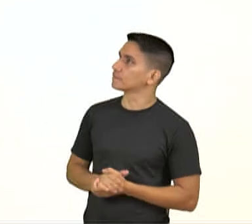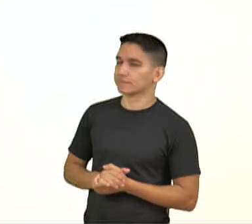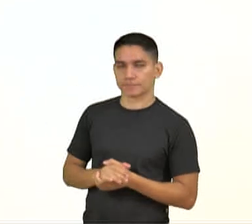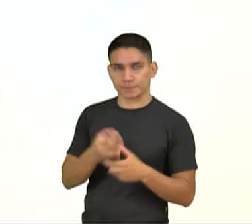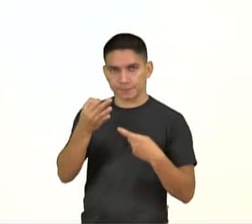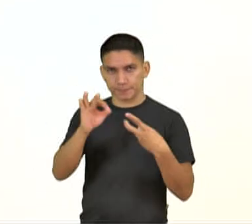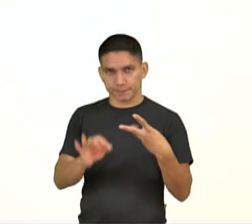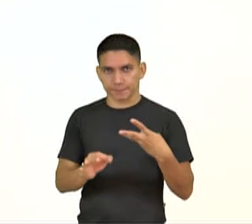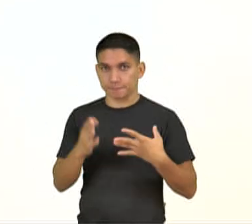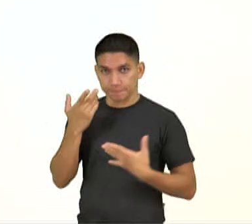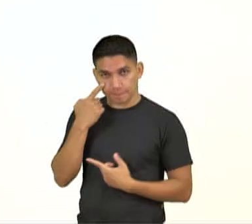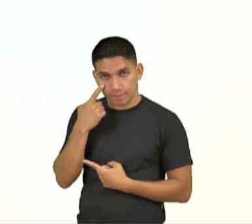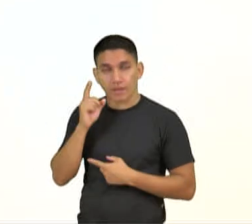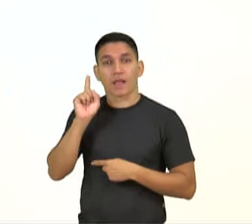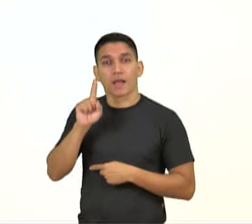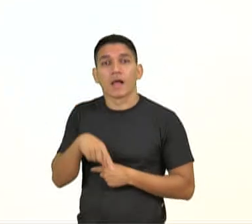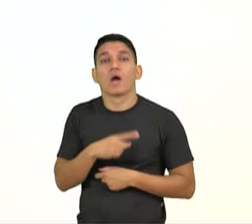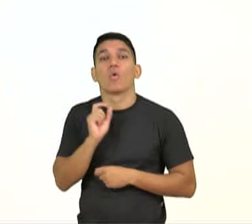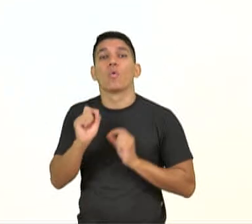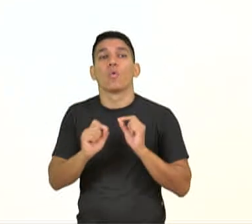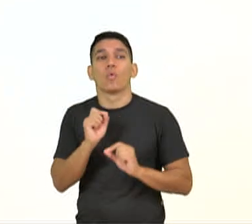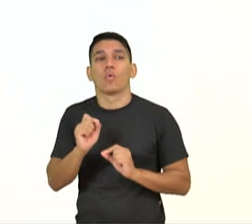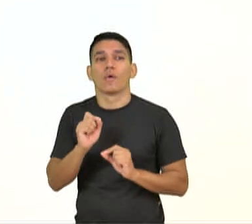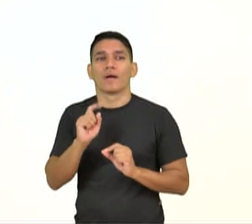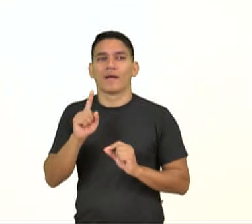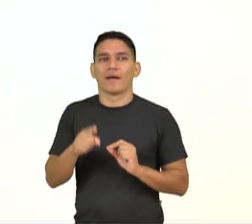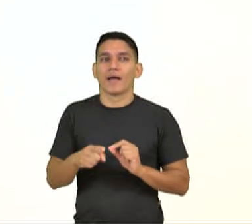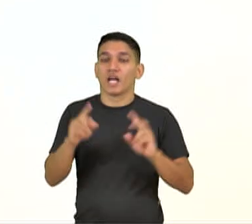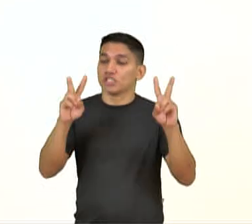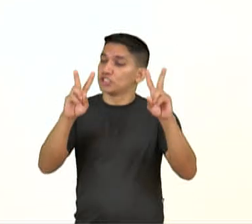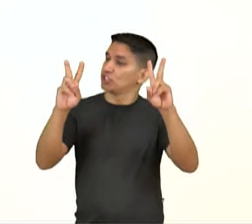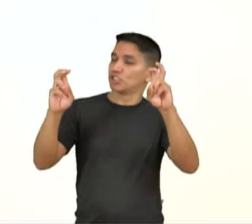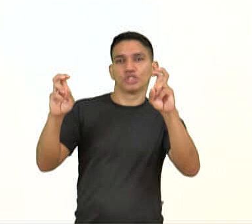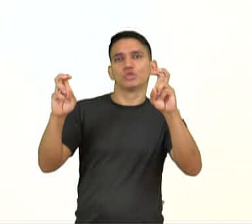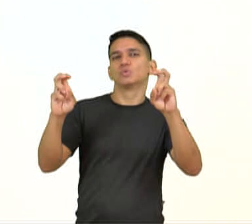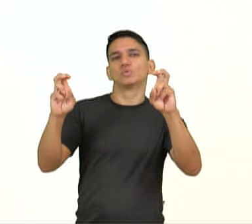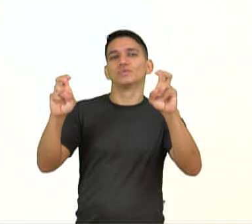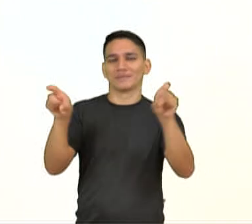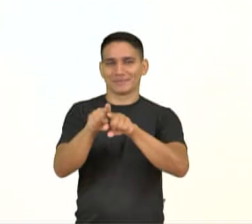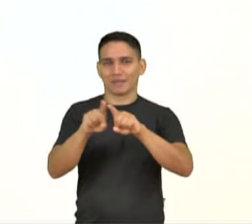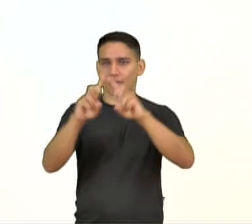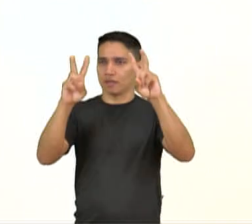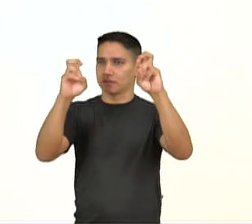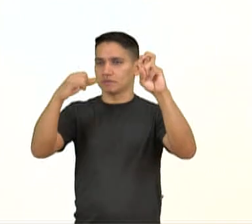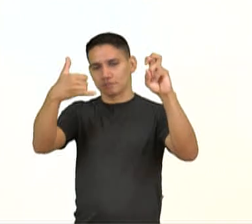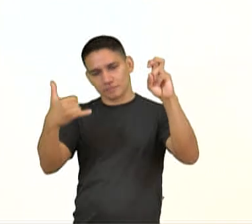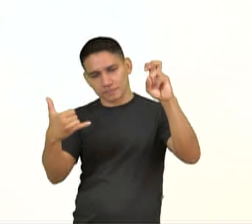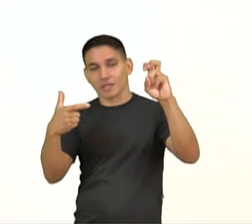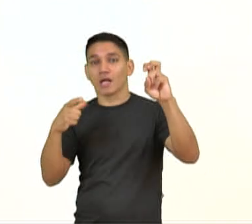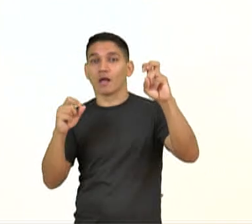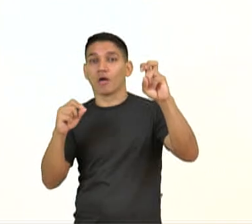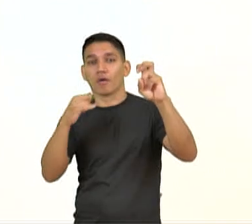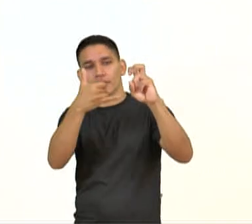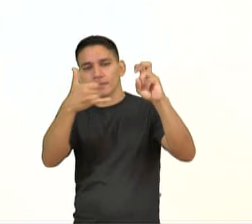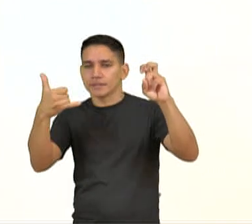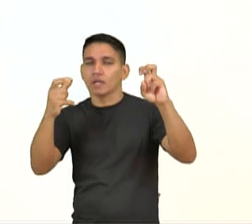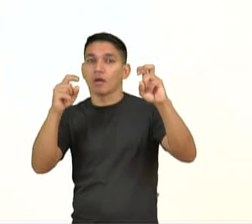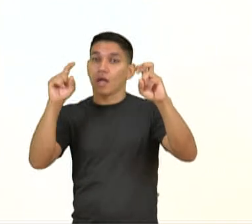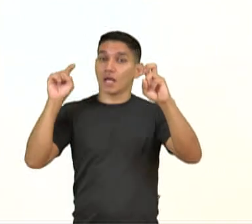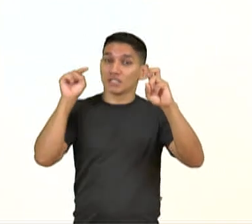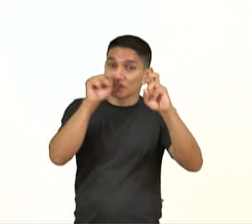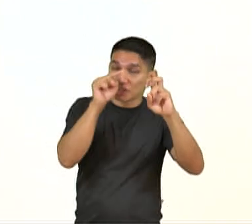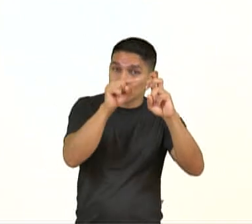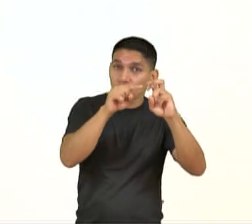correção. Aqui a gente tem a recuperação do título e do subtítulo. Então, no título é usado o presente